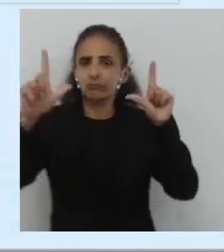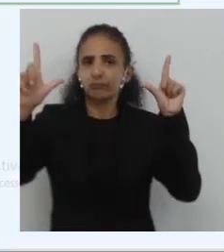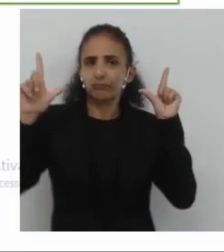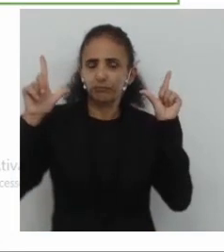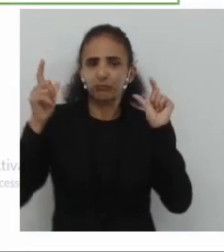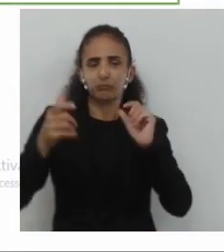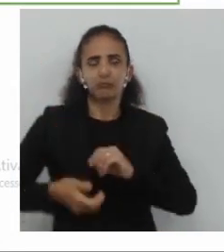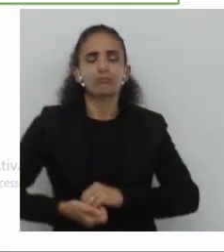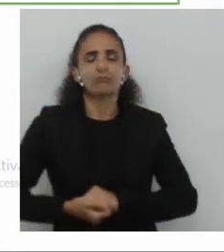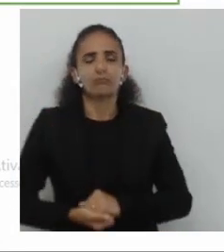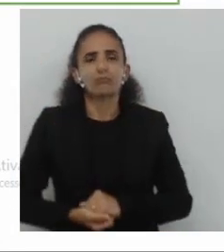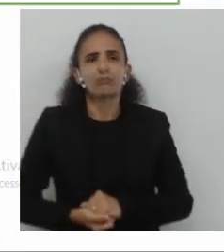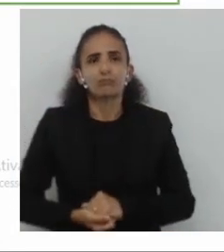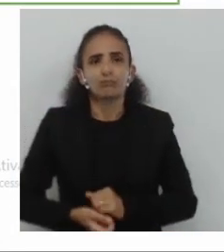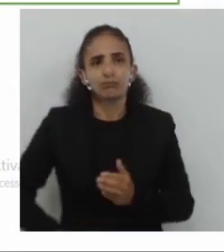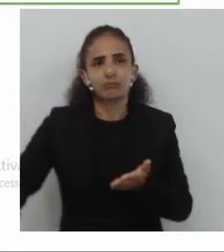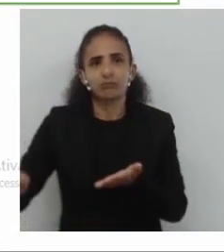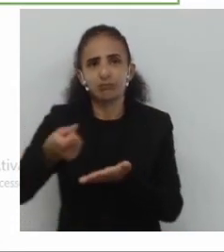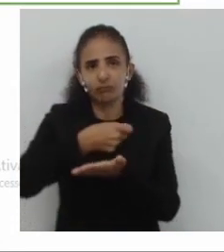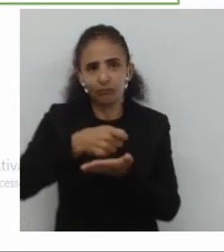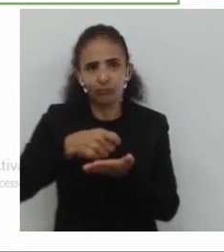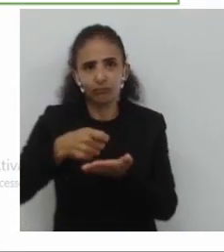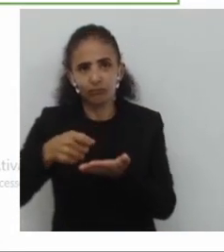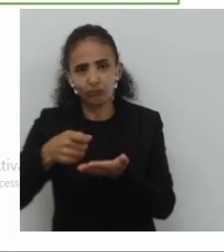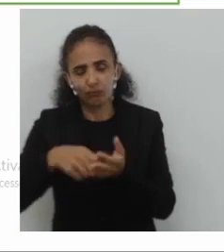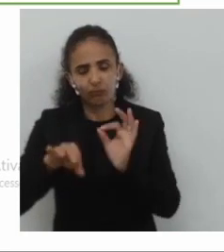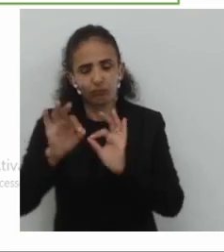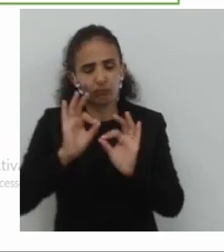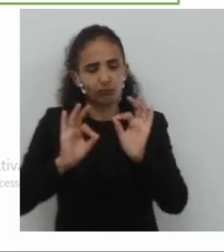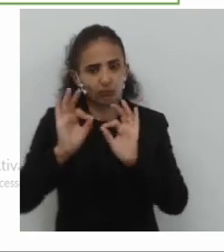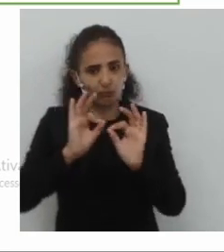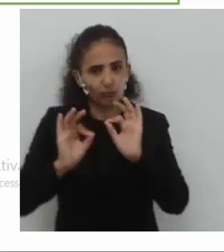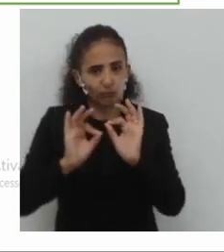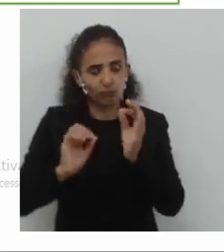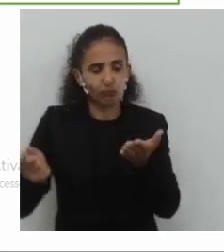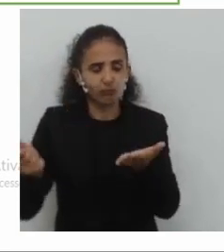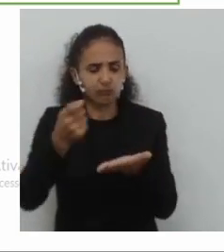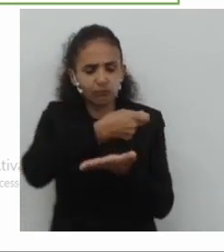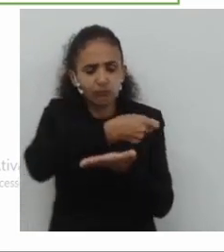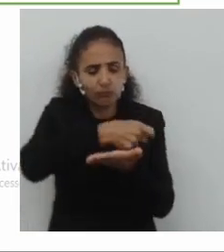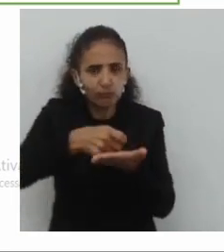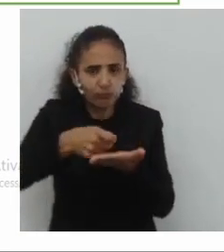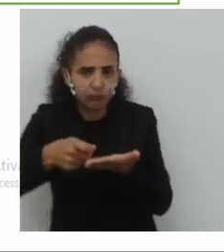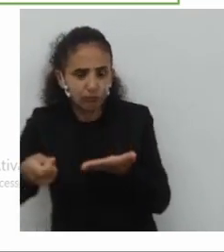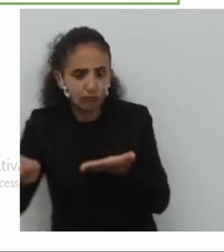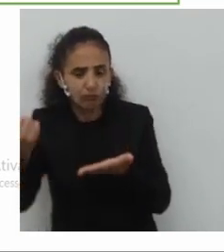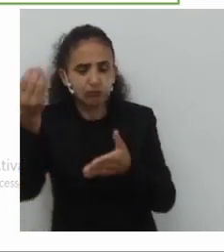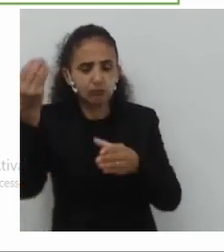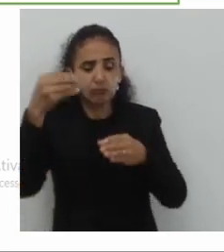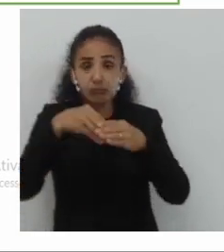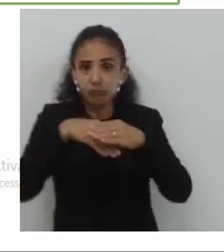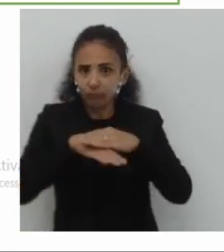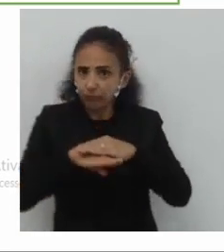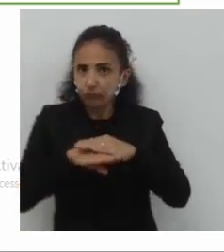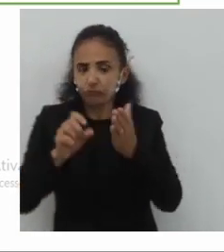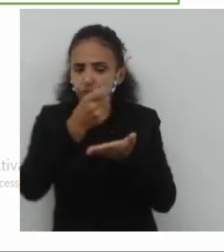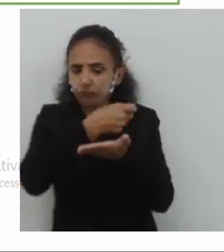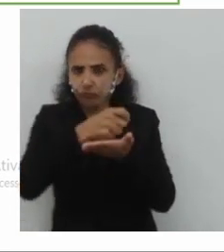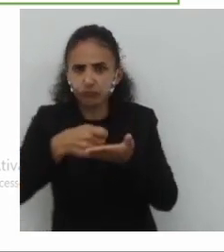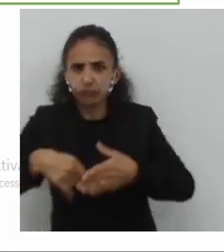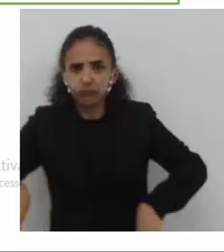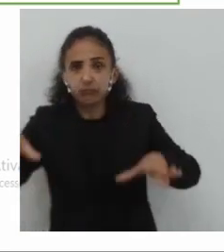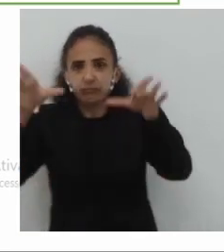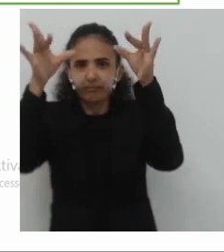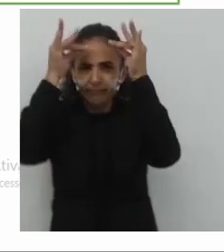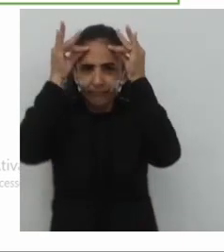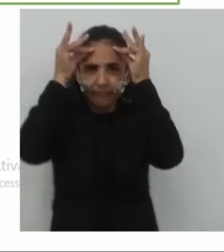tela, nós temos ainda o seguinte ponto. A tomada de notas é a forma de retenção, guardar,